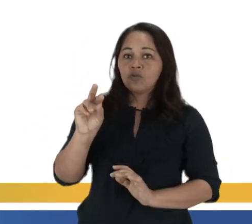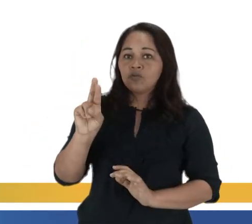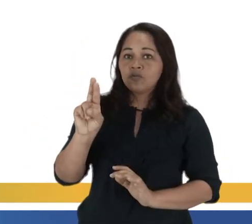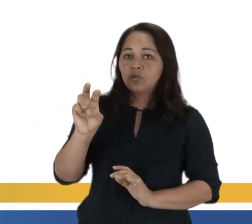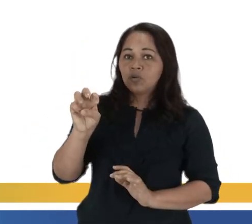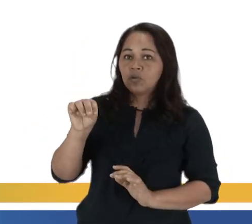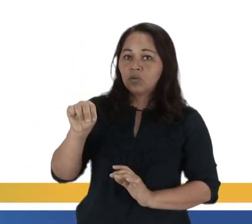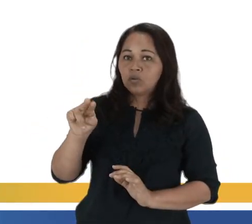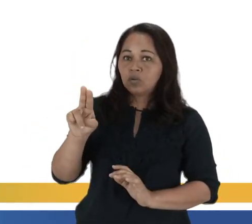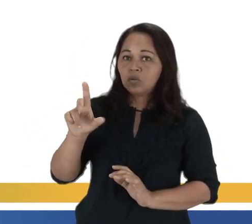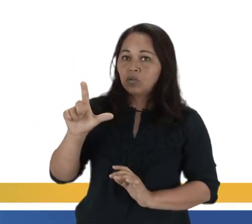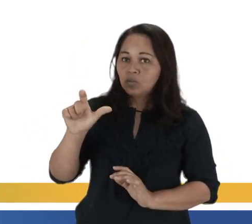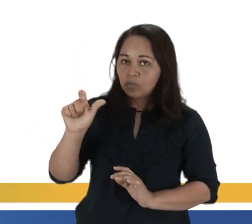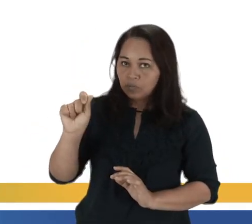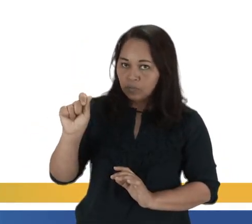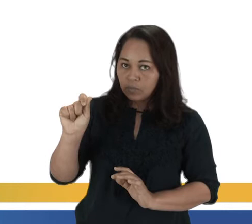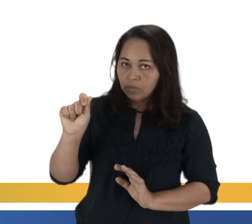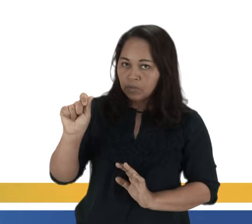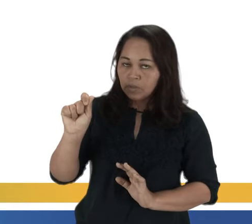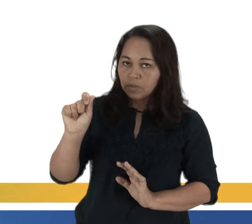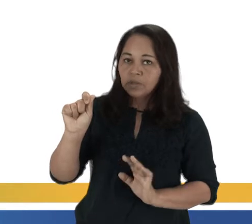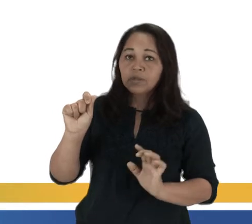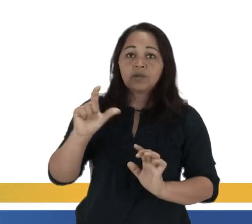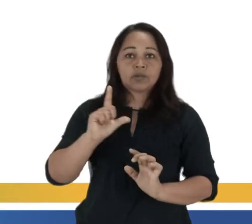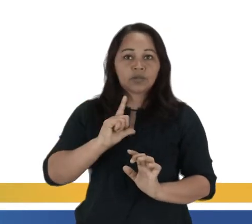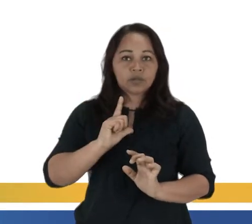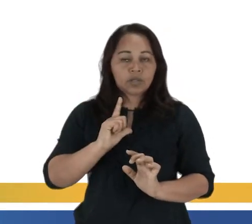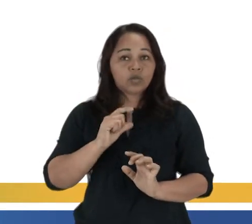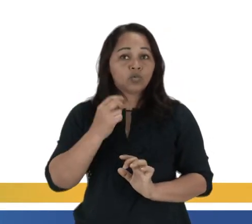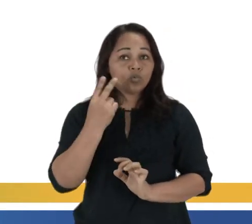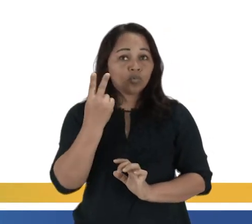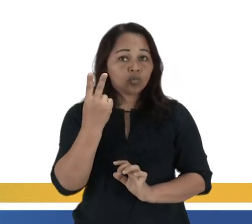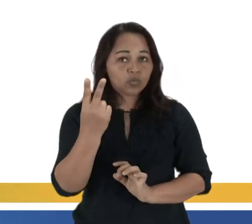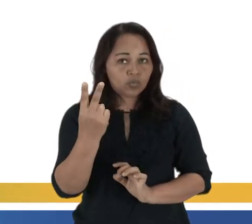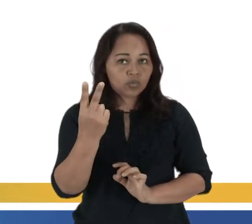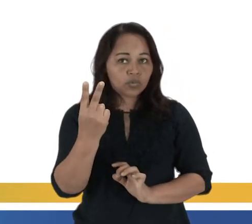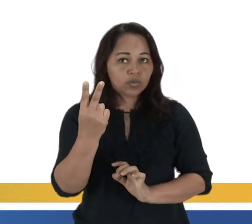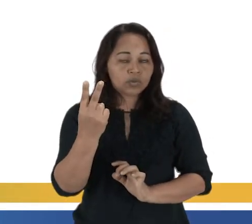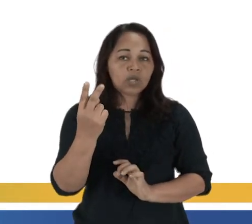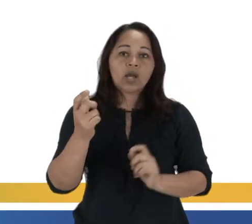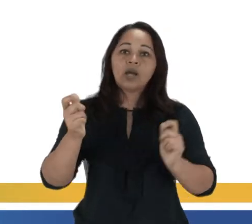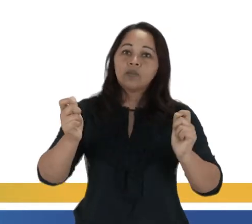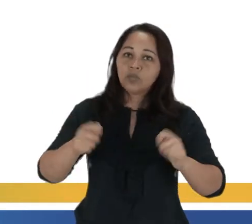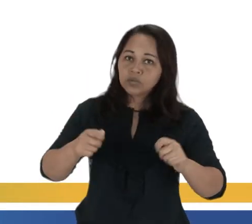alguns termos de uma progressão geométrica, ou seja, é possível nós